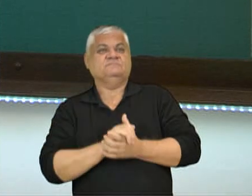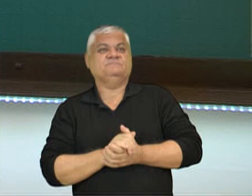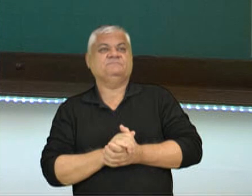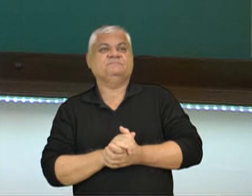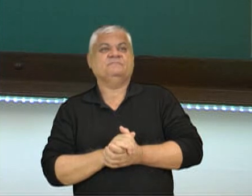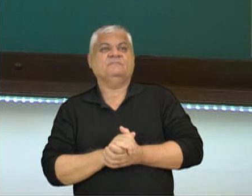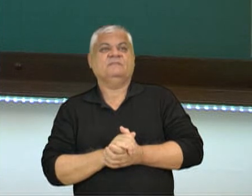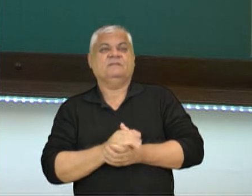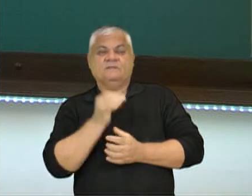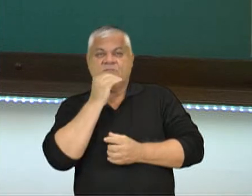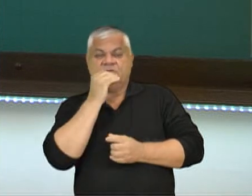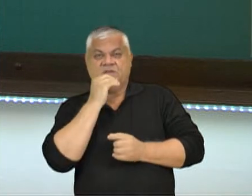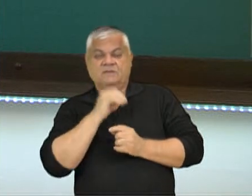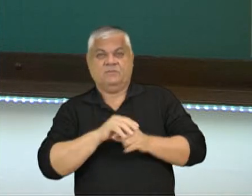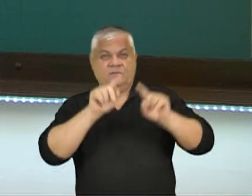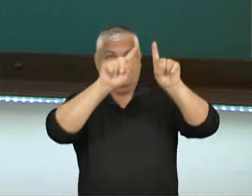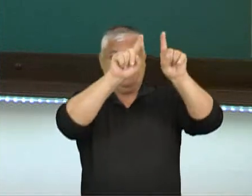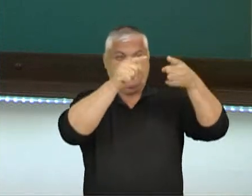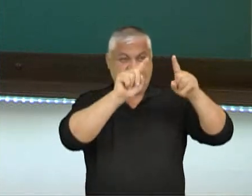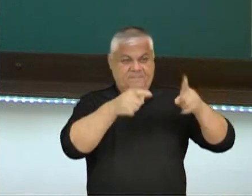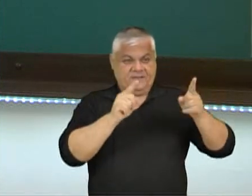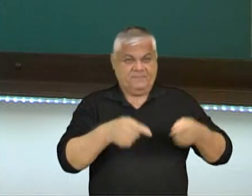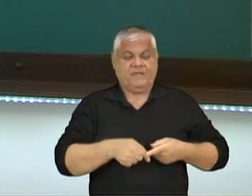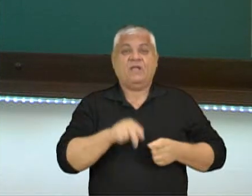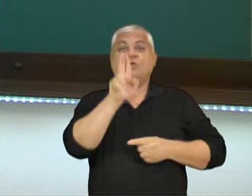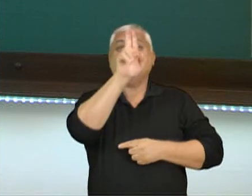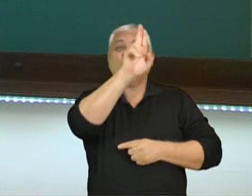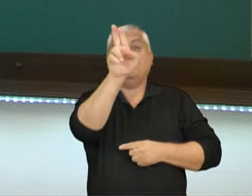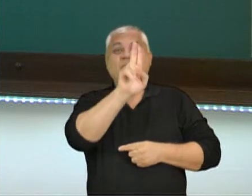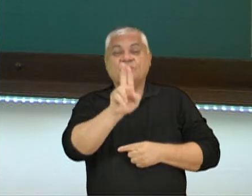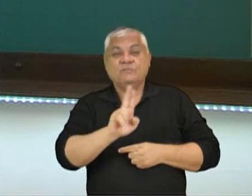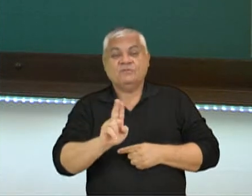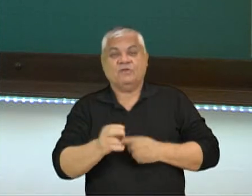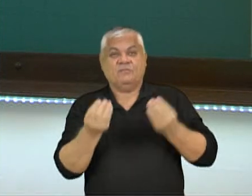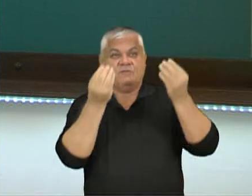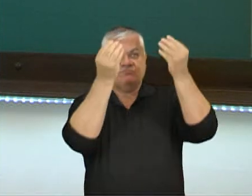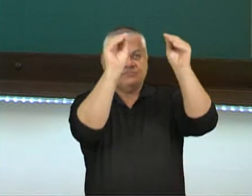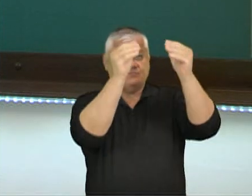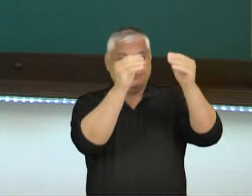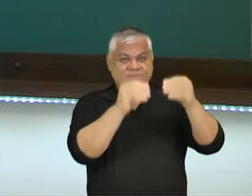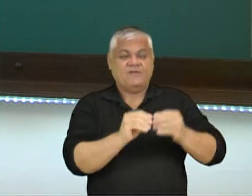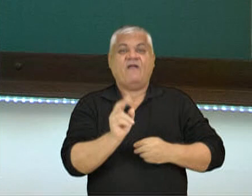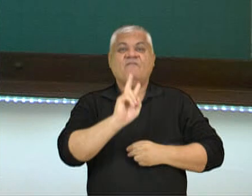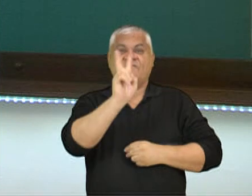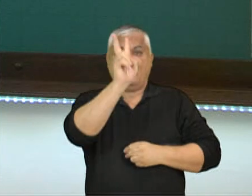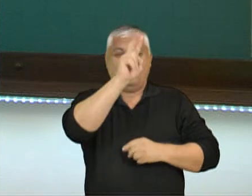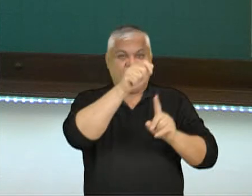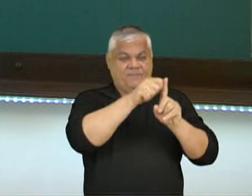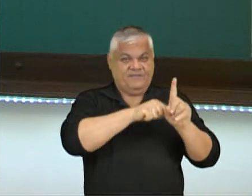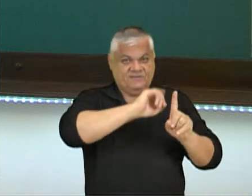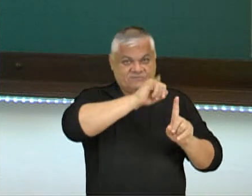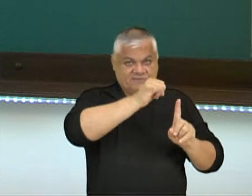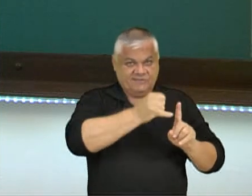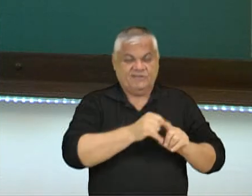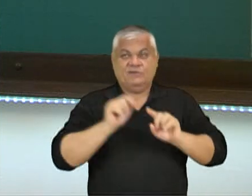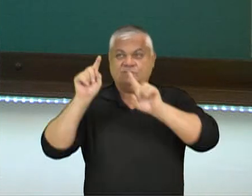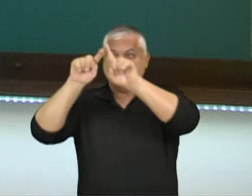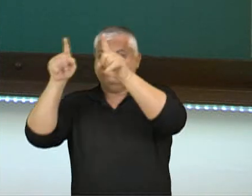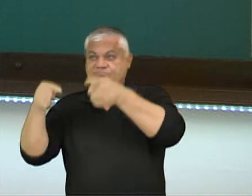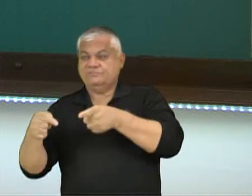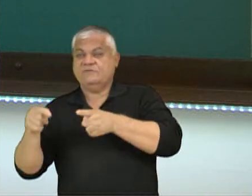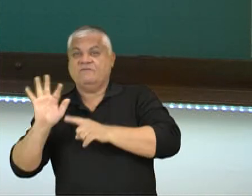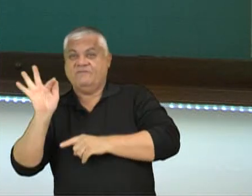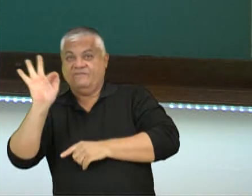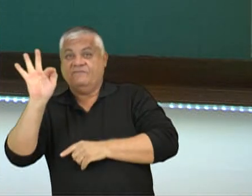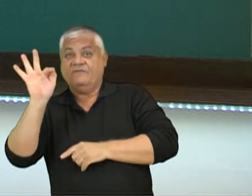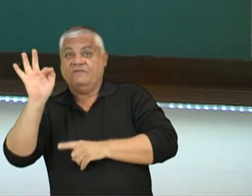certo? Então, aqui a gente coloca dentro das matrizes os valores, então, de janeiro e de fevereiro, fazendo